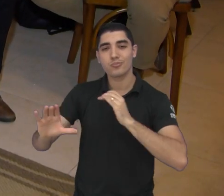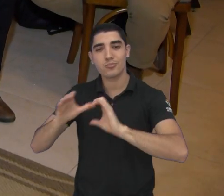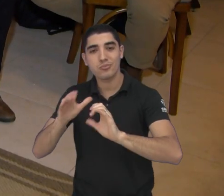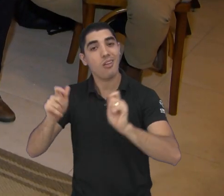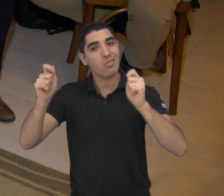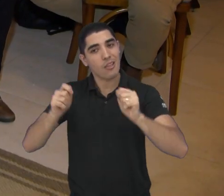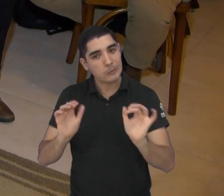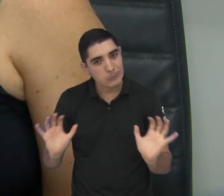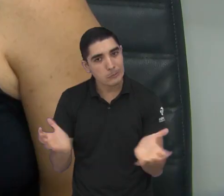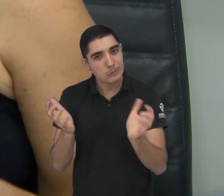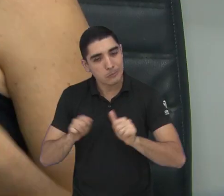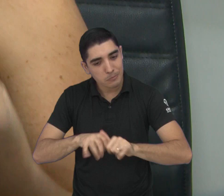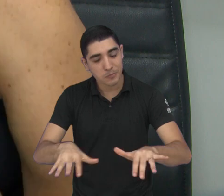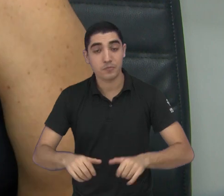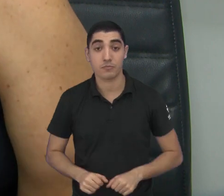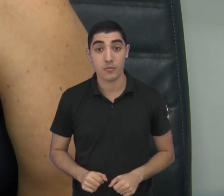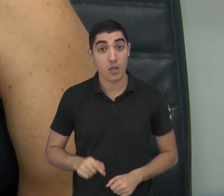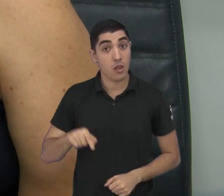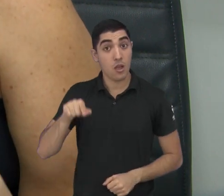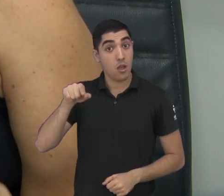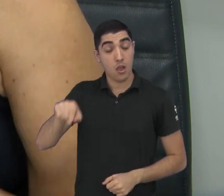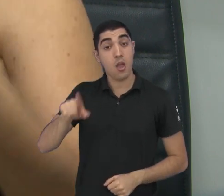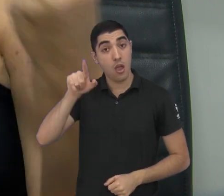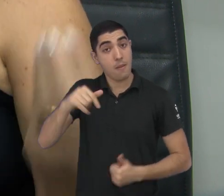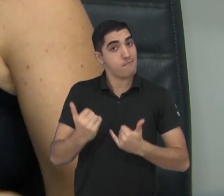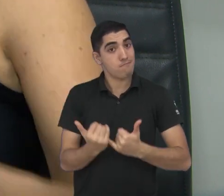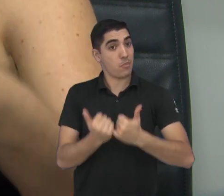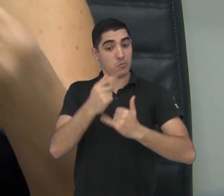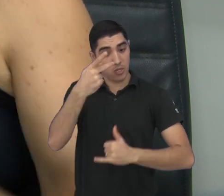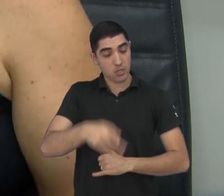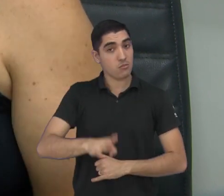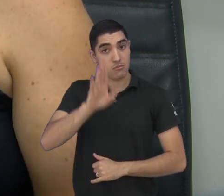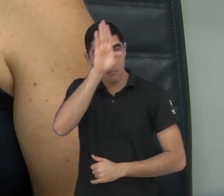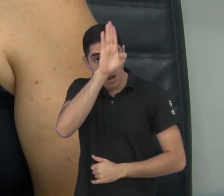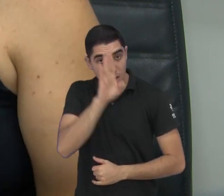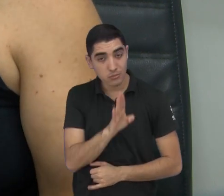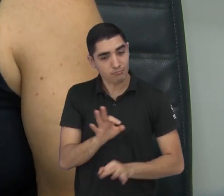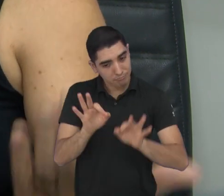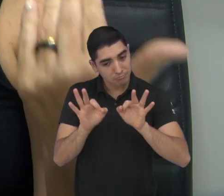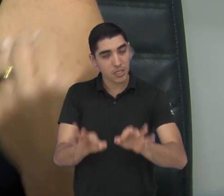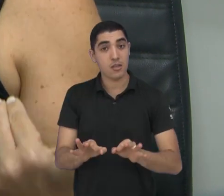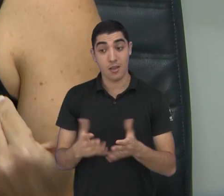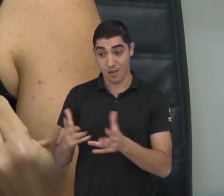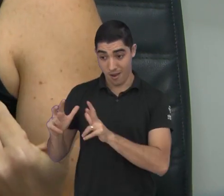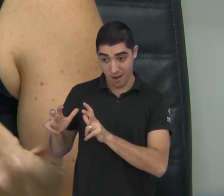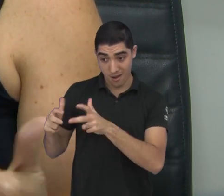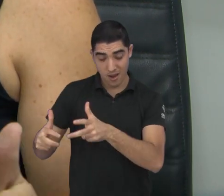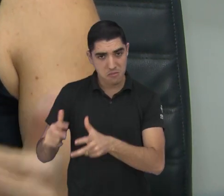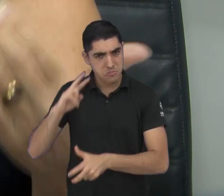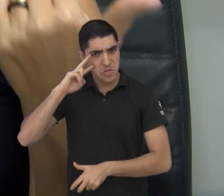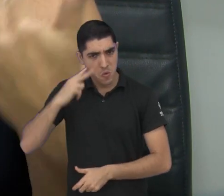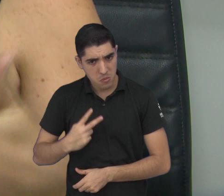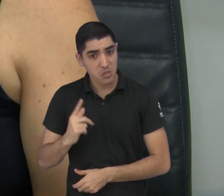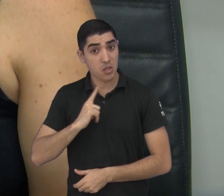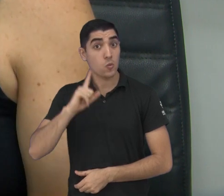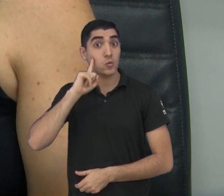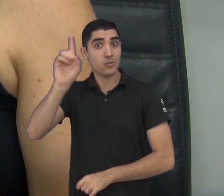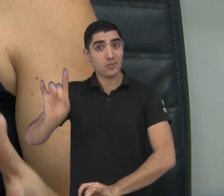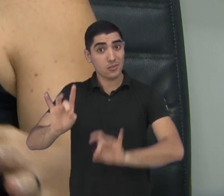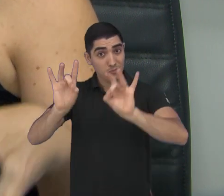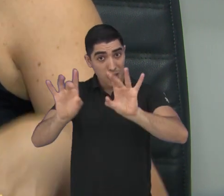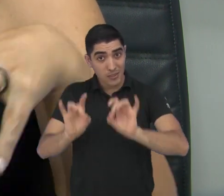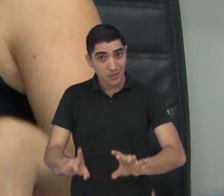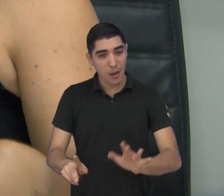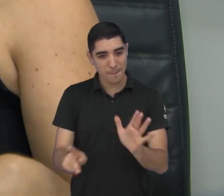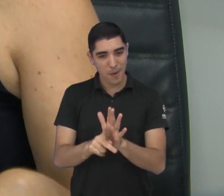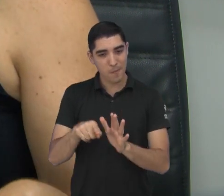possam acontecer. É um patrimônio histórico imaterial do Brasil e a Câmara reconhecer e ter um dia